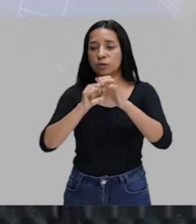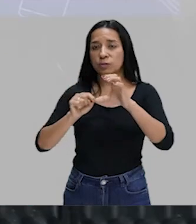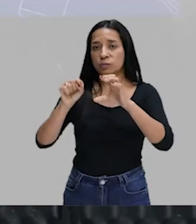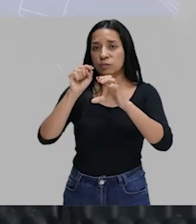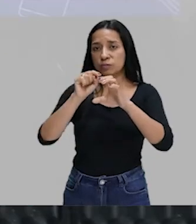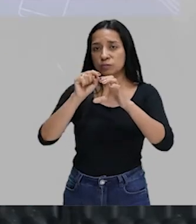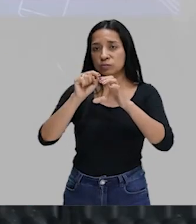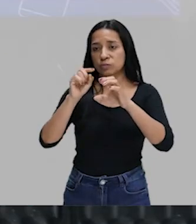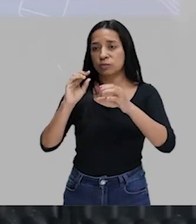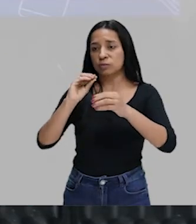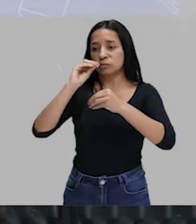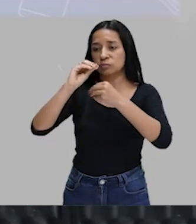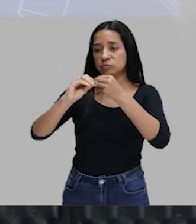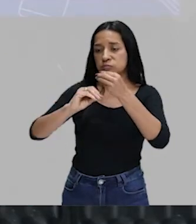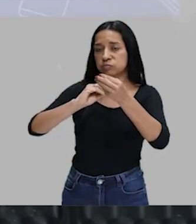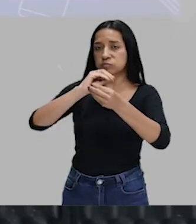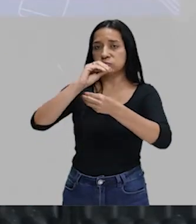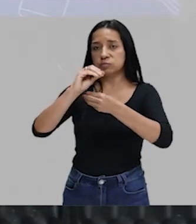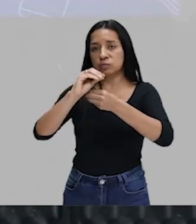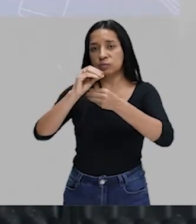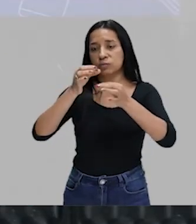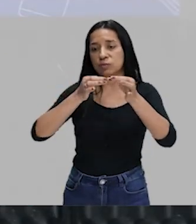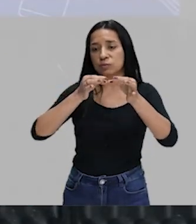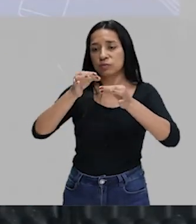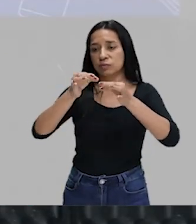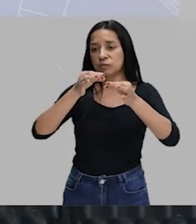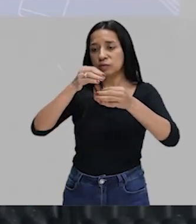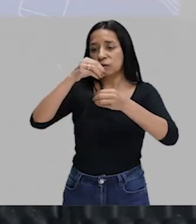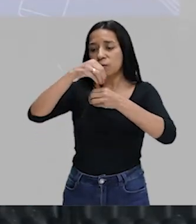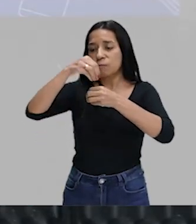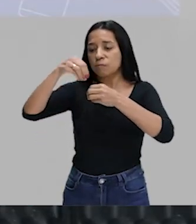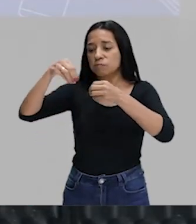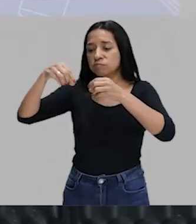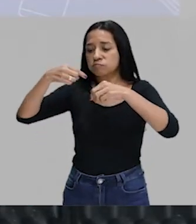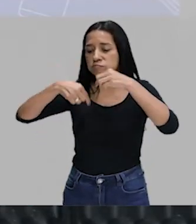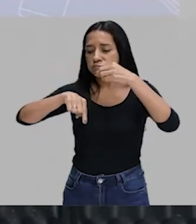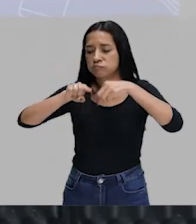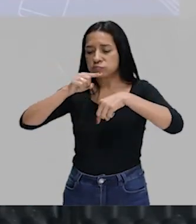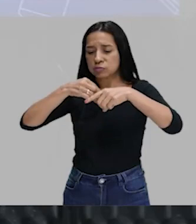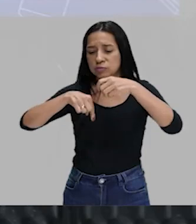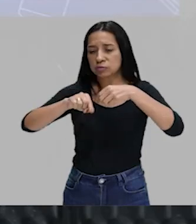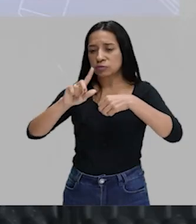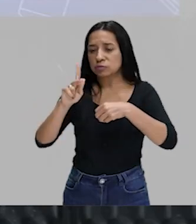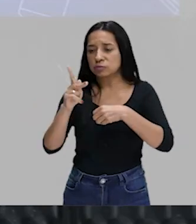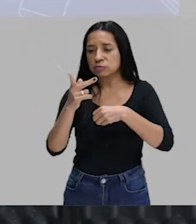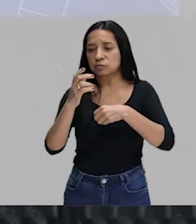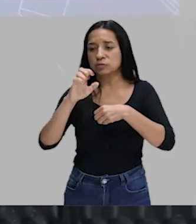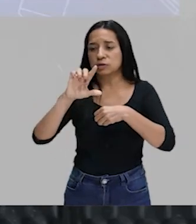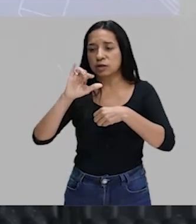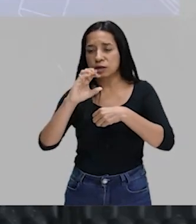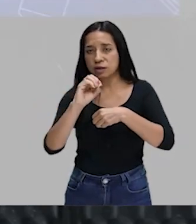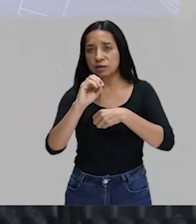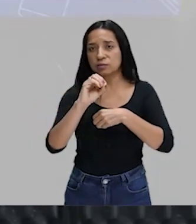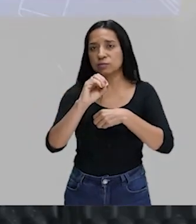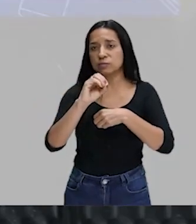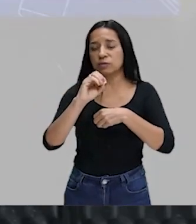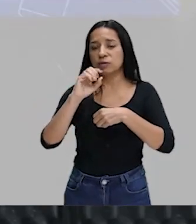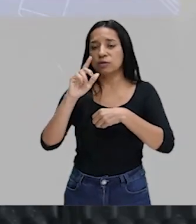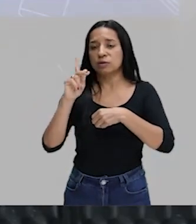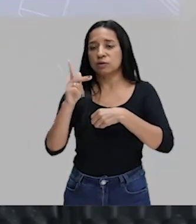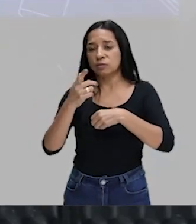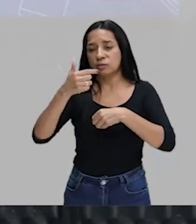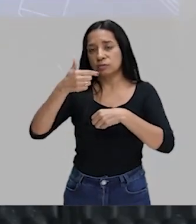E essas fusões nucleares elas vão formando partículas de hélio, não é isso? Então esse hidrogênio ele vai